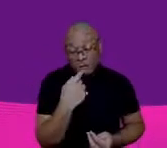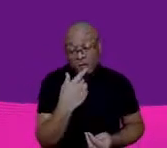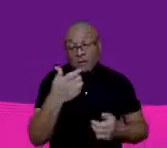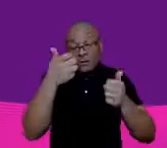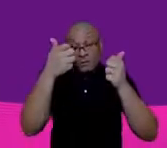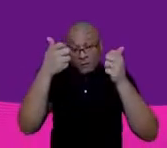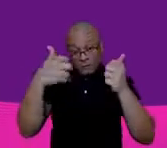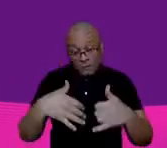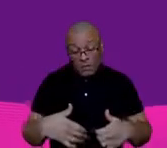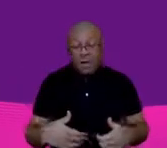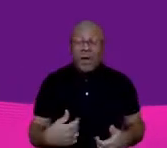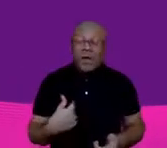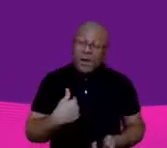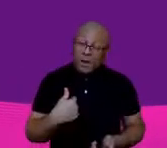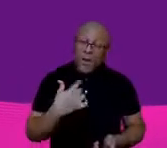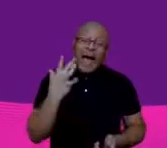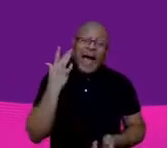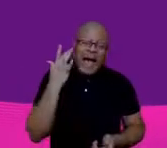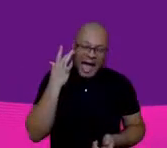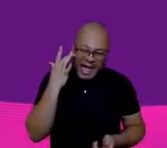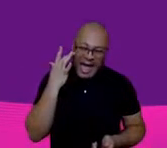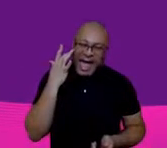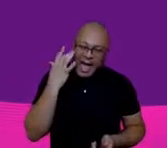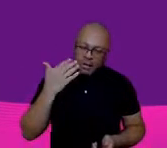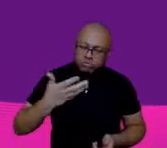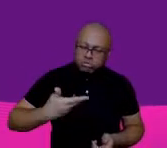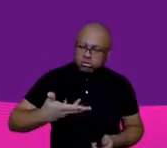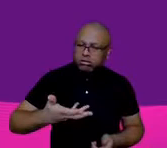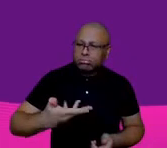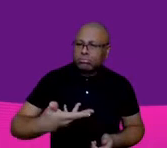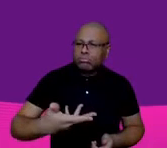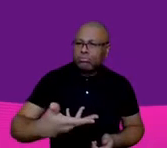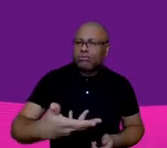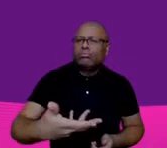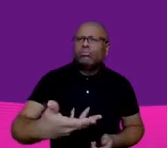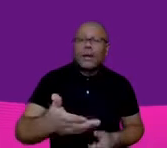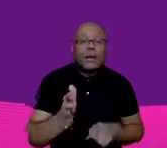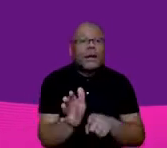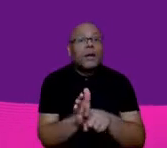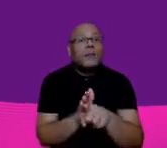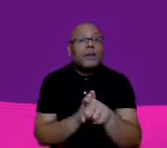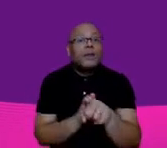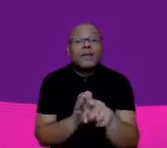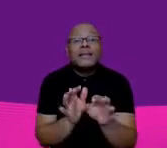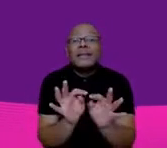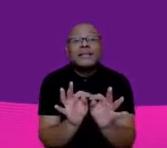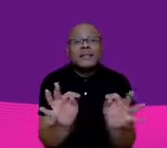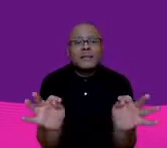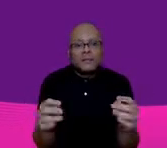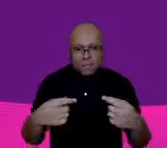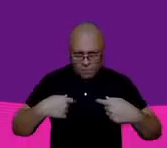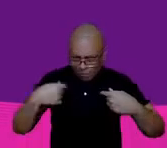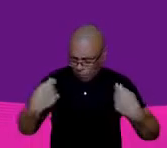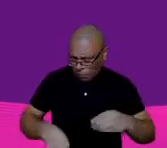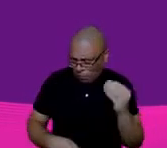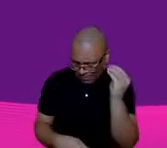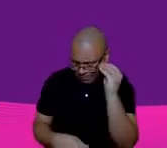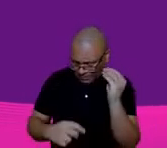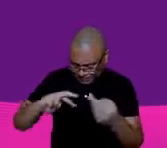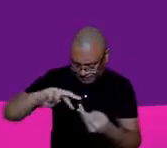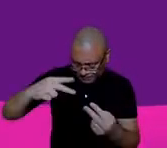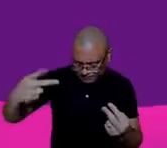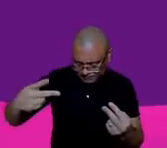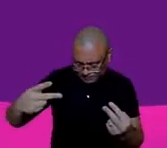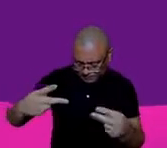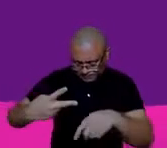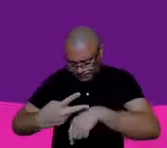pessoalmente acho que é um campo que está avançando muito, e a pergunta é simples: eu preciso de teste genético para indicar cirurgia? Hoje